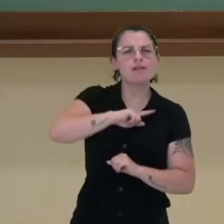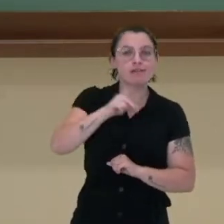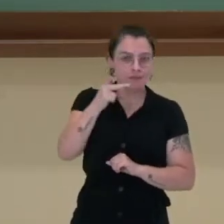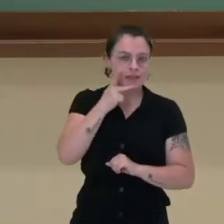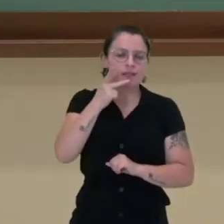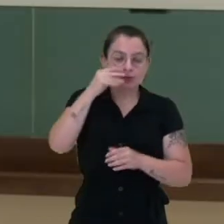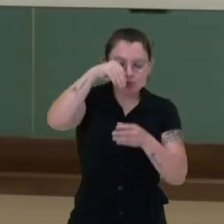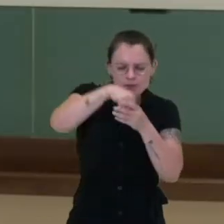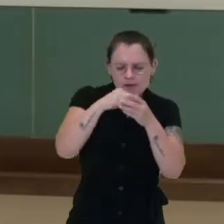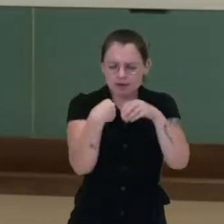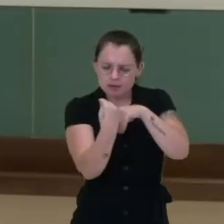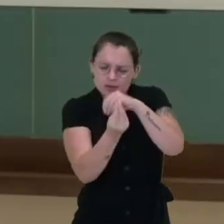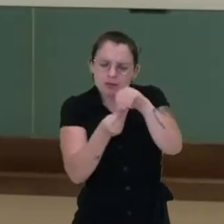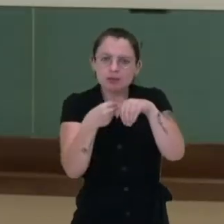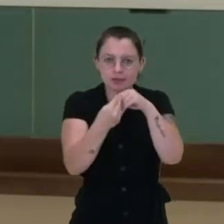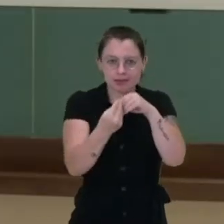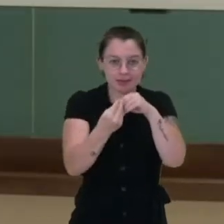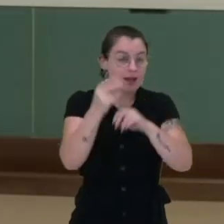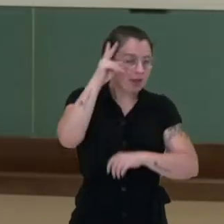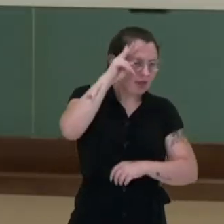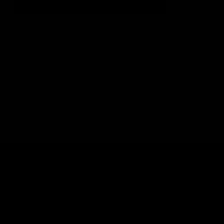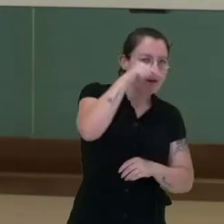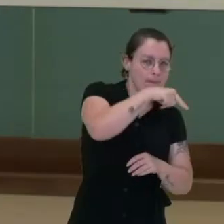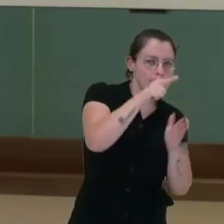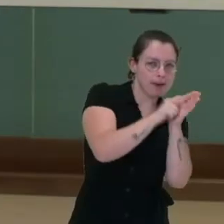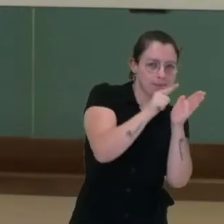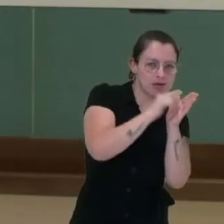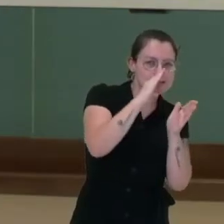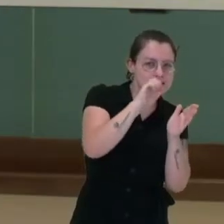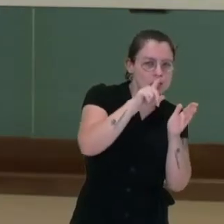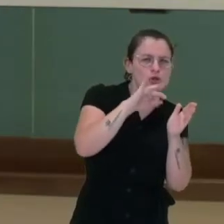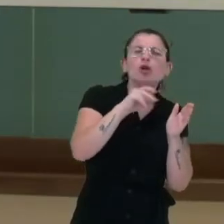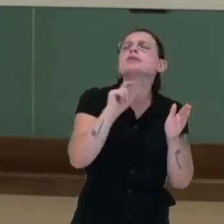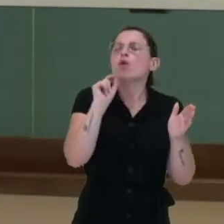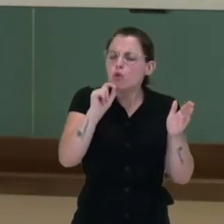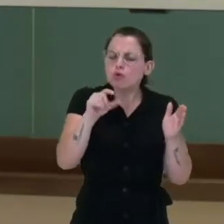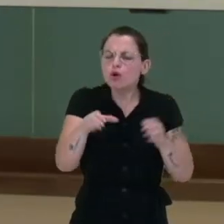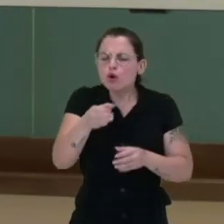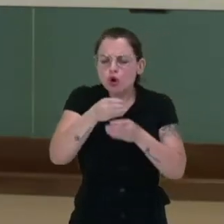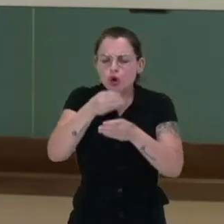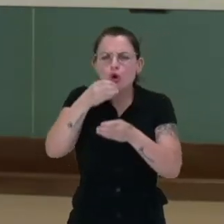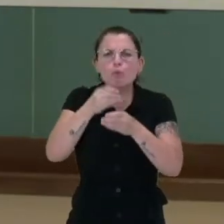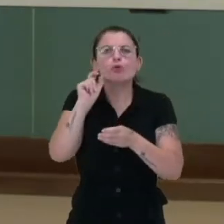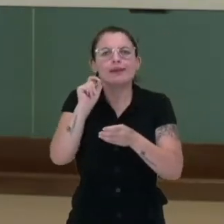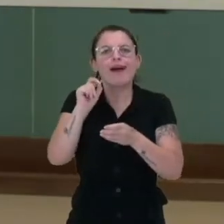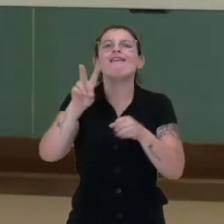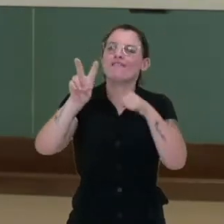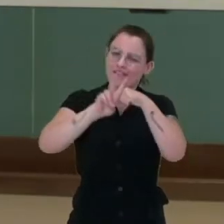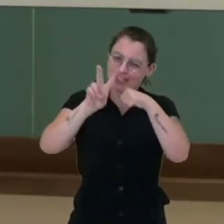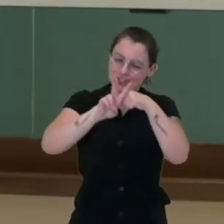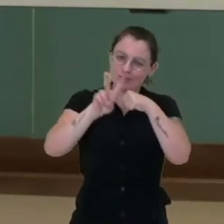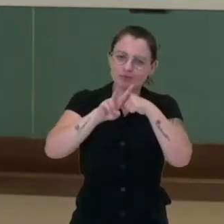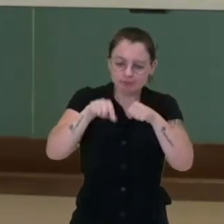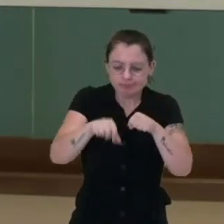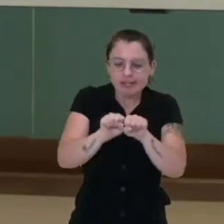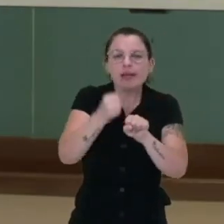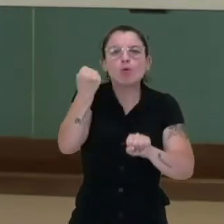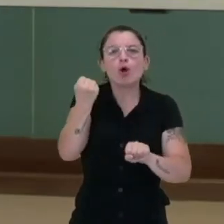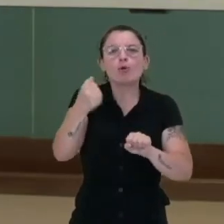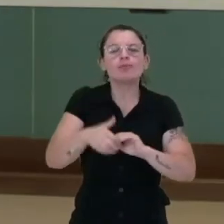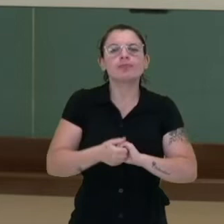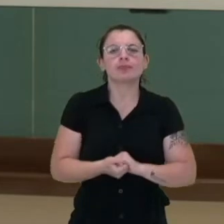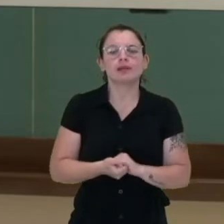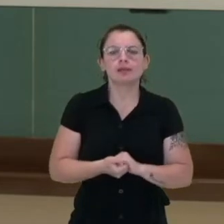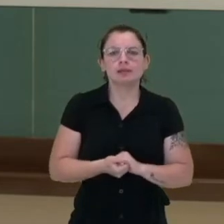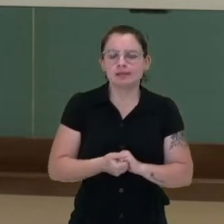objetos? O papel era feito de celulose e o copo era feito de vidro. O copo quebrou.